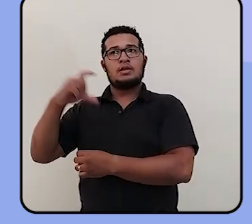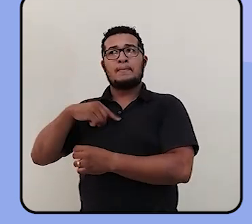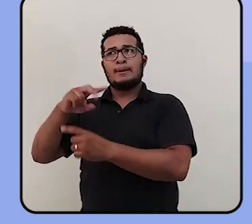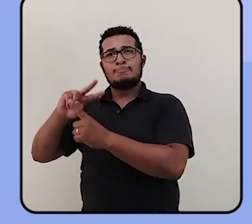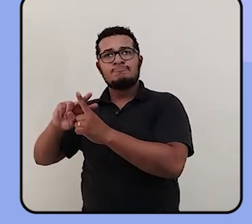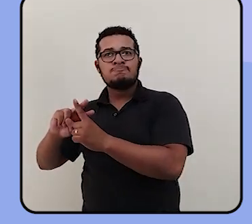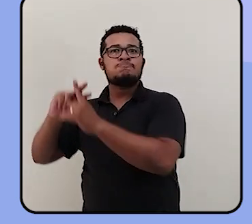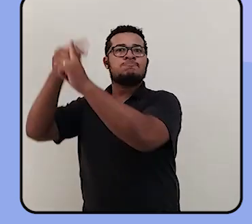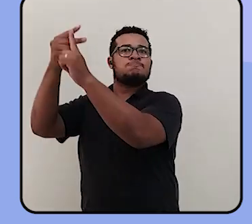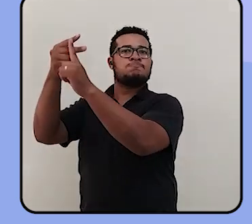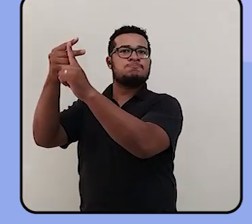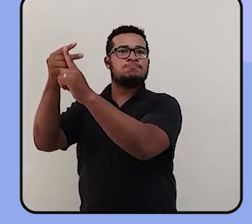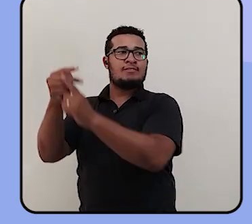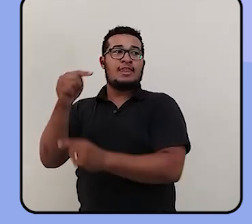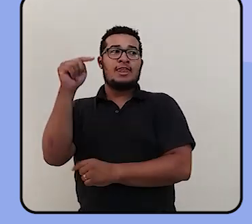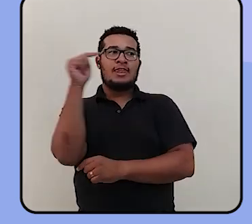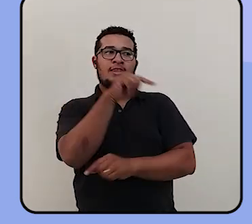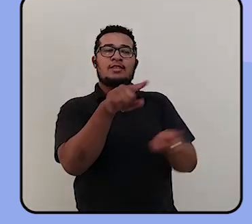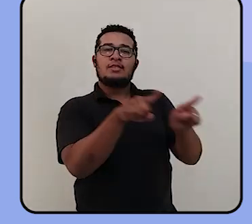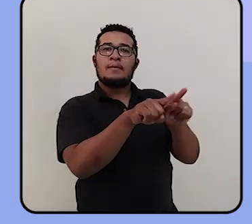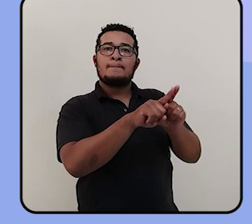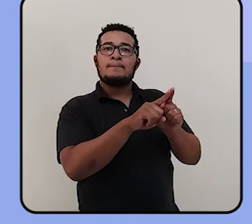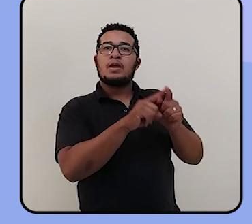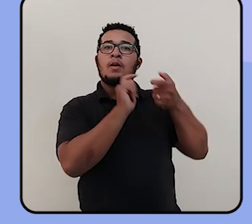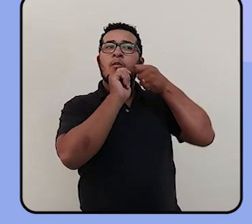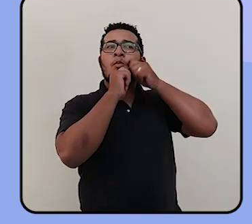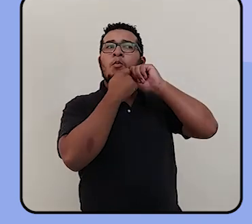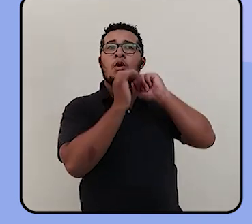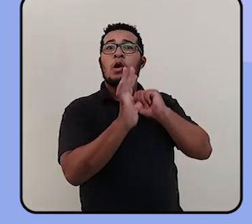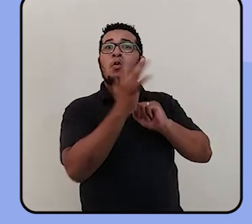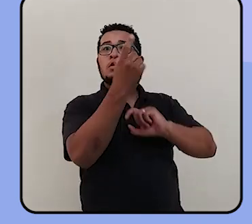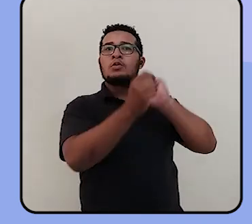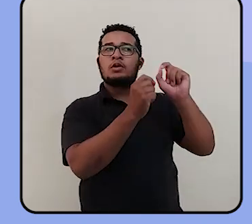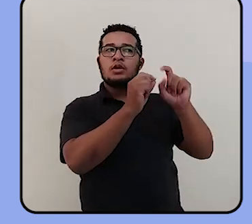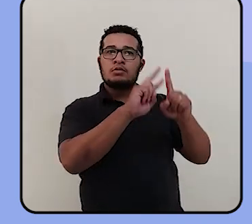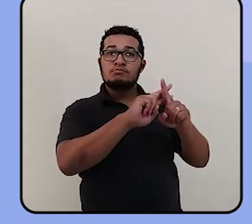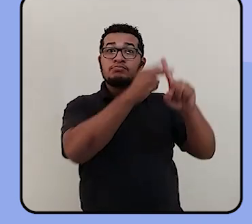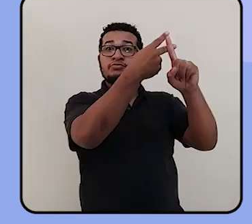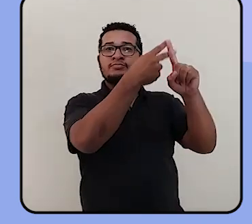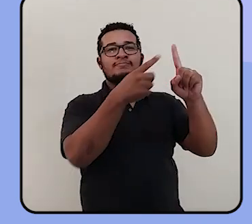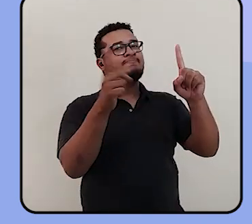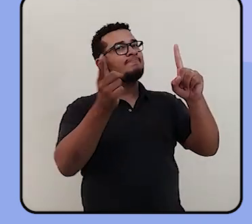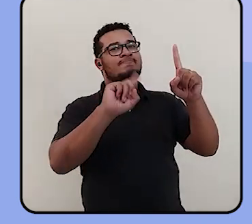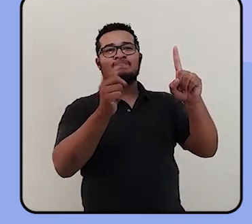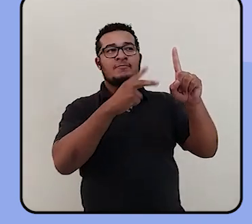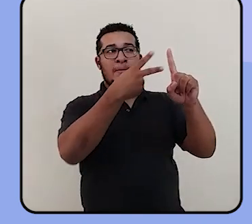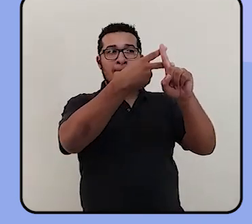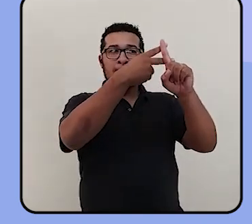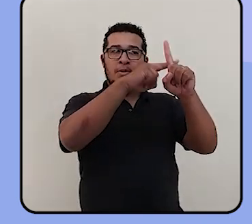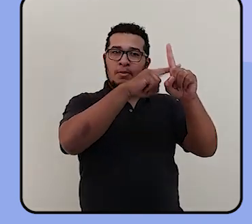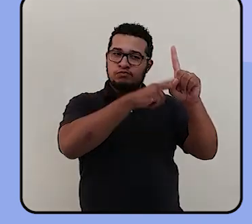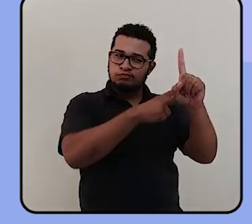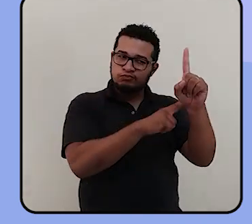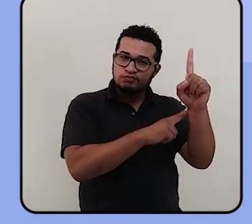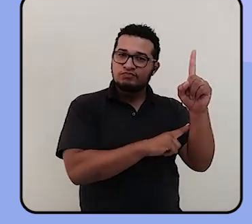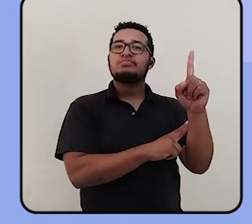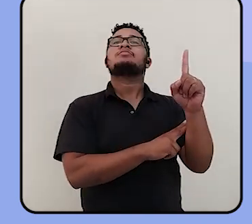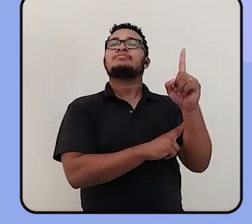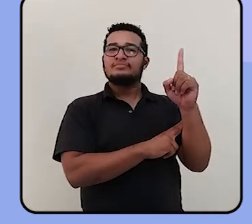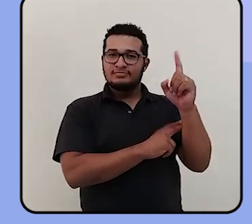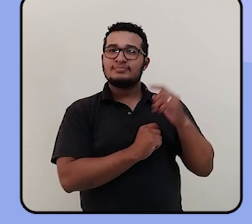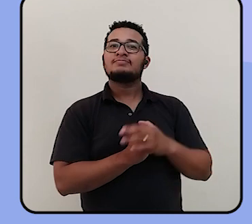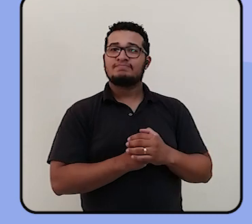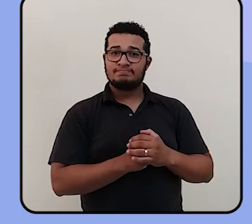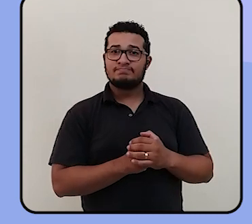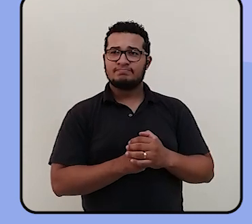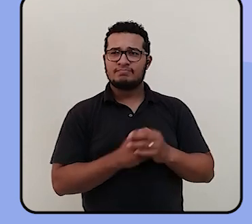quantidade subiu 5 vezes. E lá na quantidade de bombom, está subindo? Não. Está o quê? Está